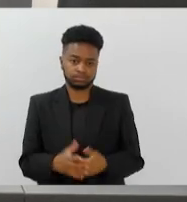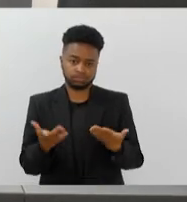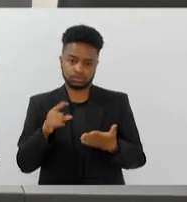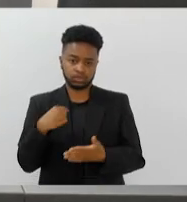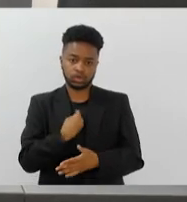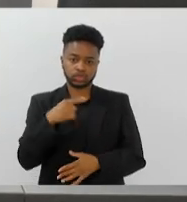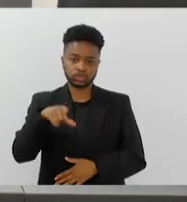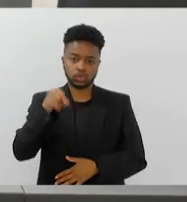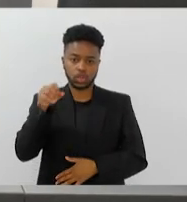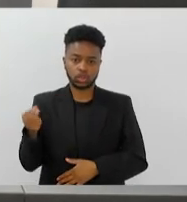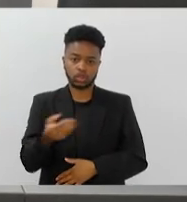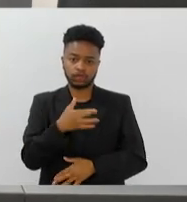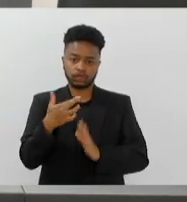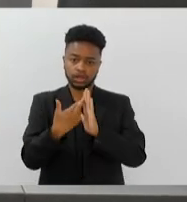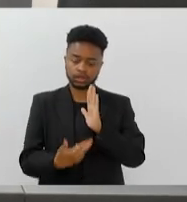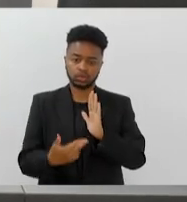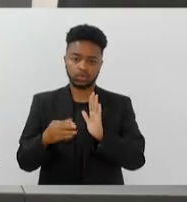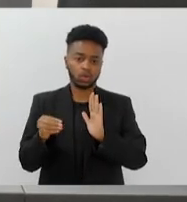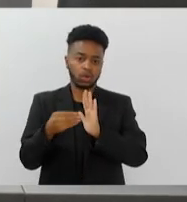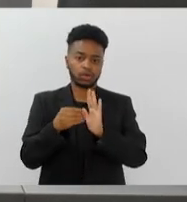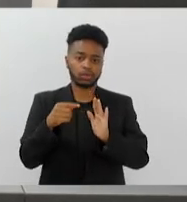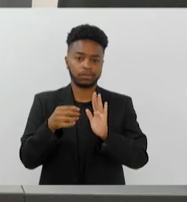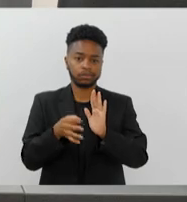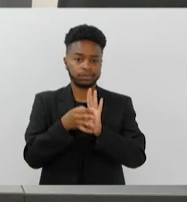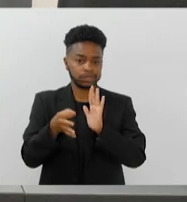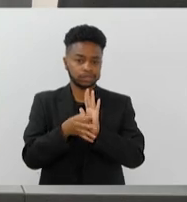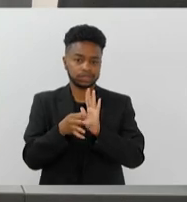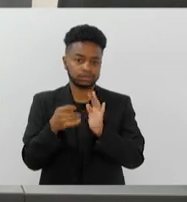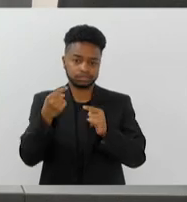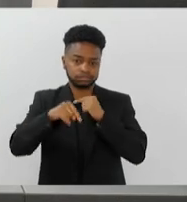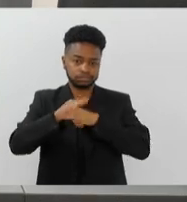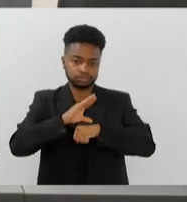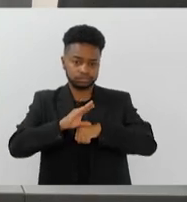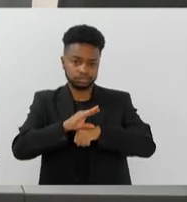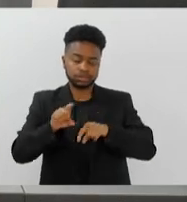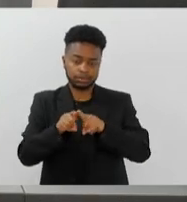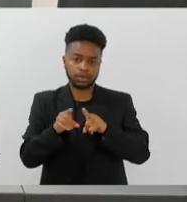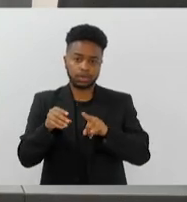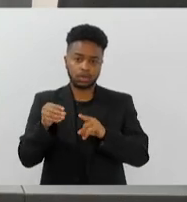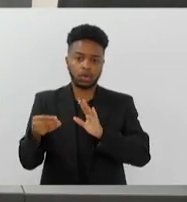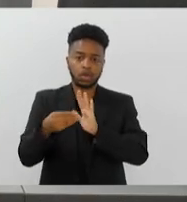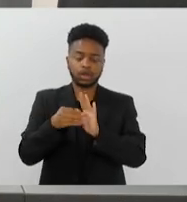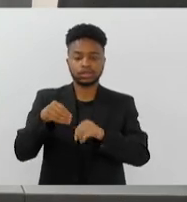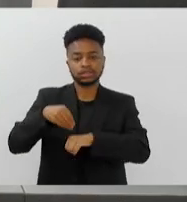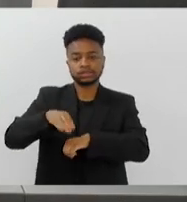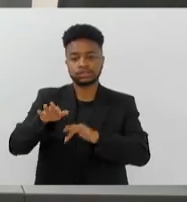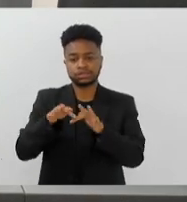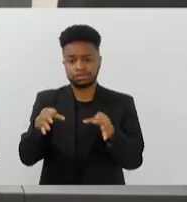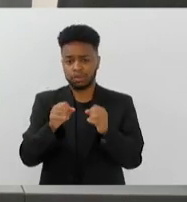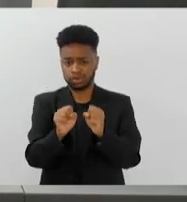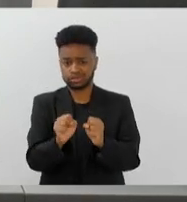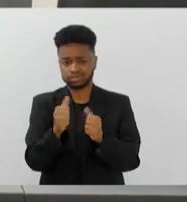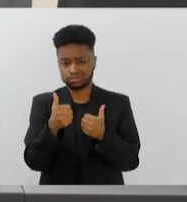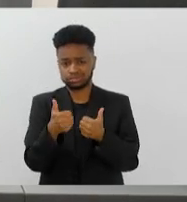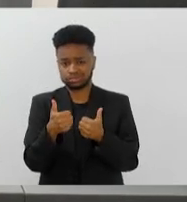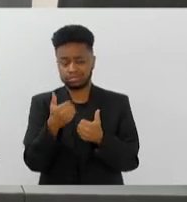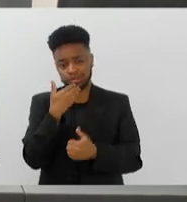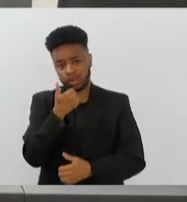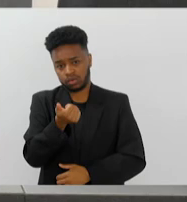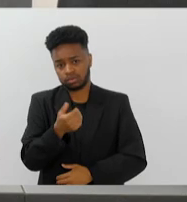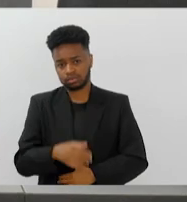um novo relator, dá o parecer pela inconstitucionalidade, pela transformação em indicação. Simples. Simples. Pode ser? Melhor.